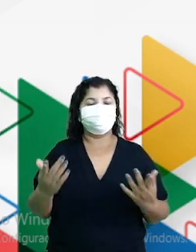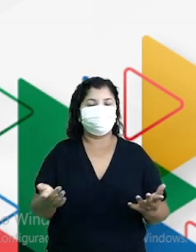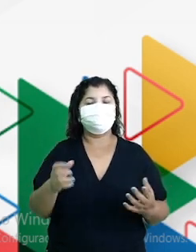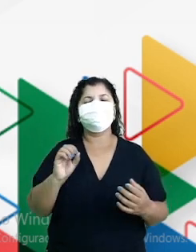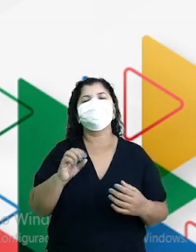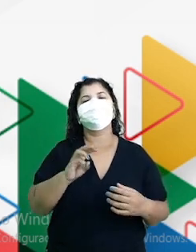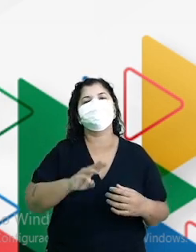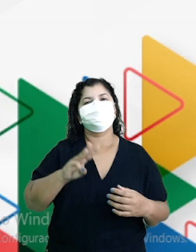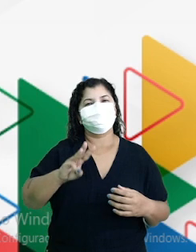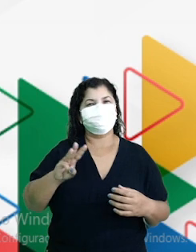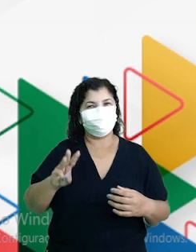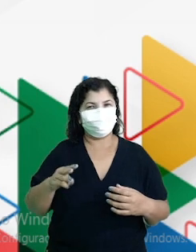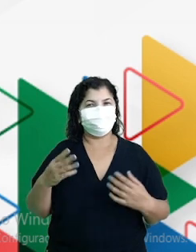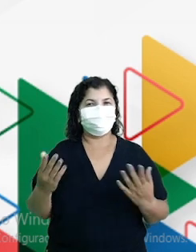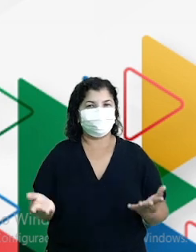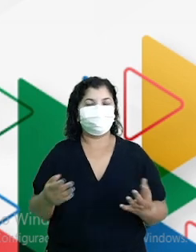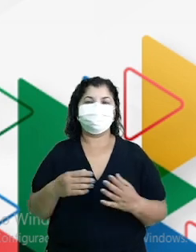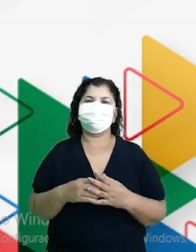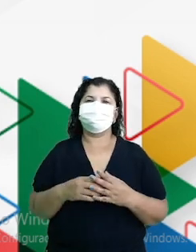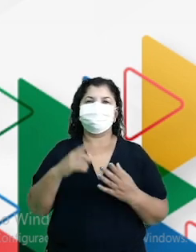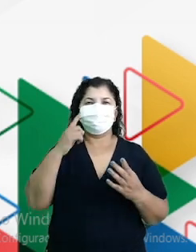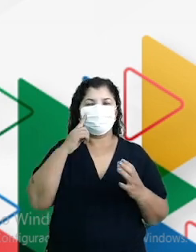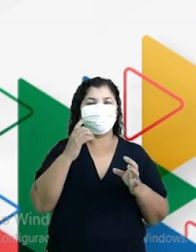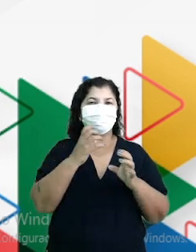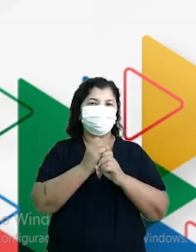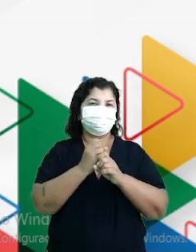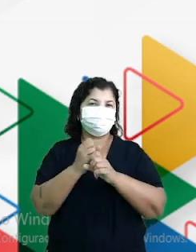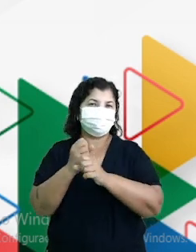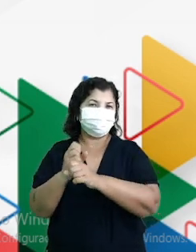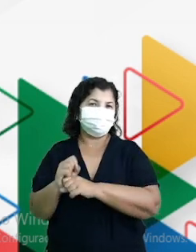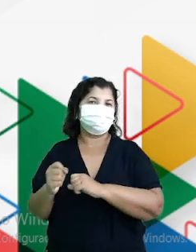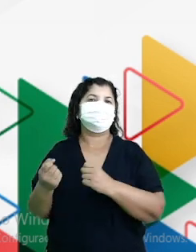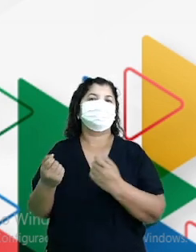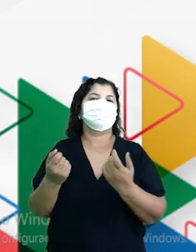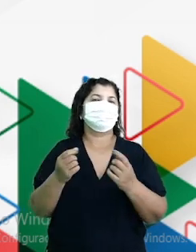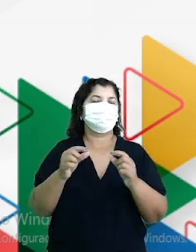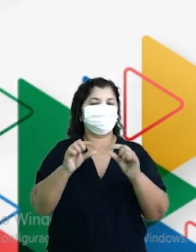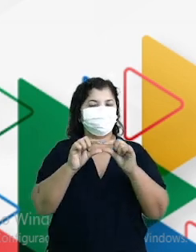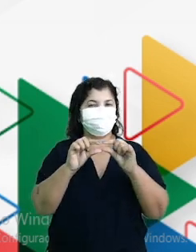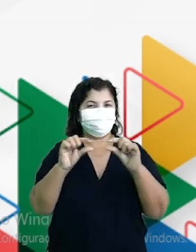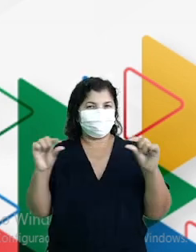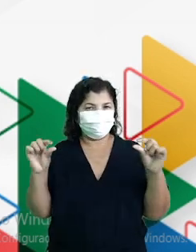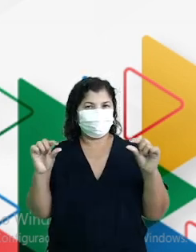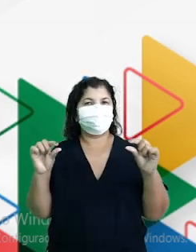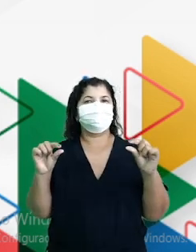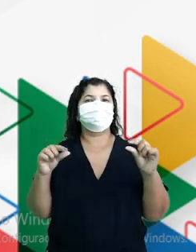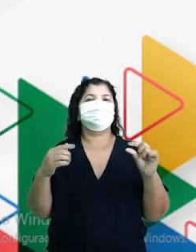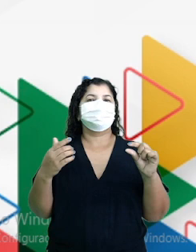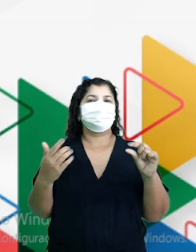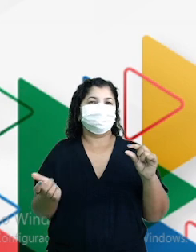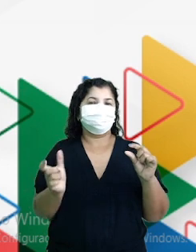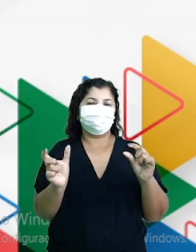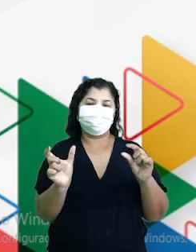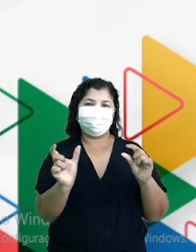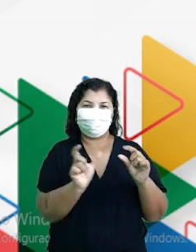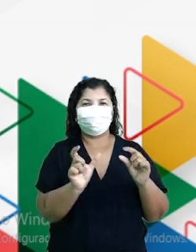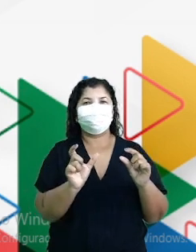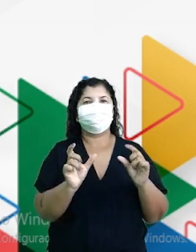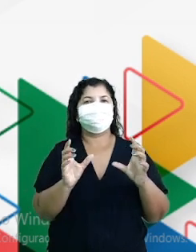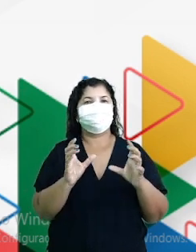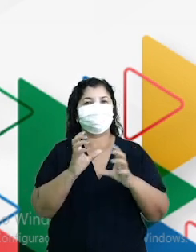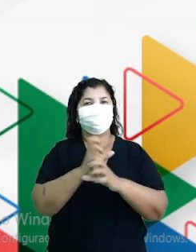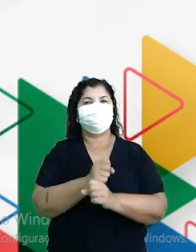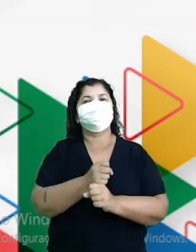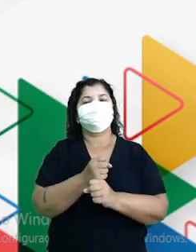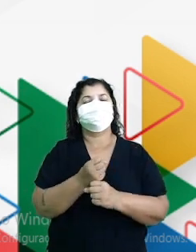quando a gente faz a operação desses quatro fatores, -1, o N, a constante de Faraday e a DDP, a gente calcula